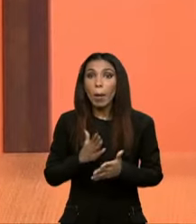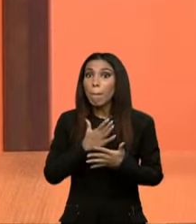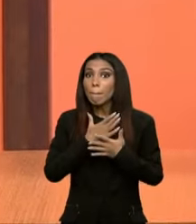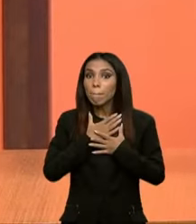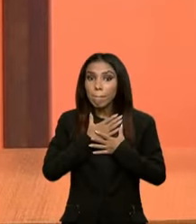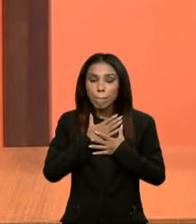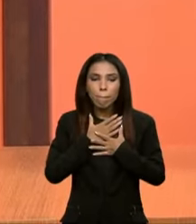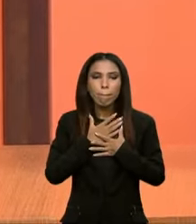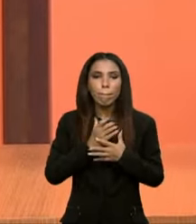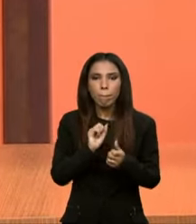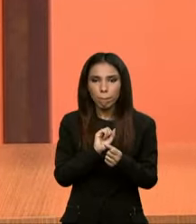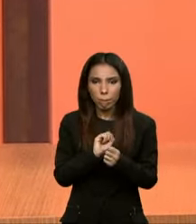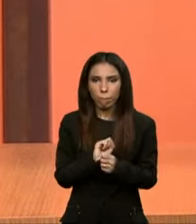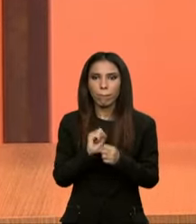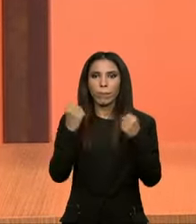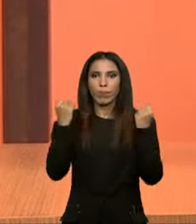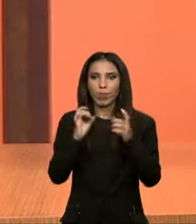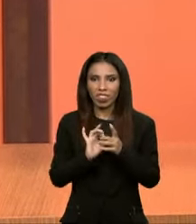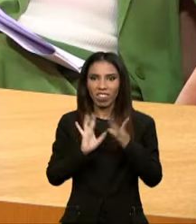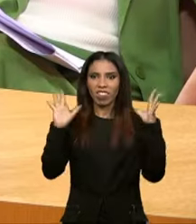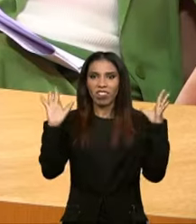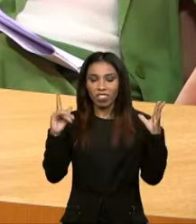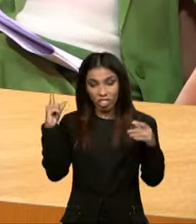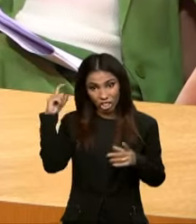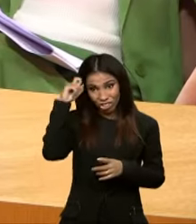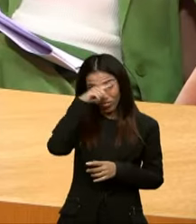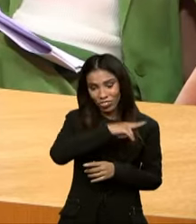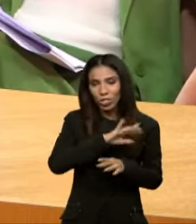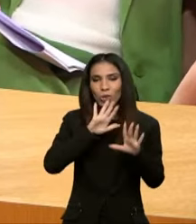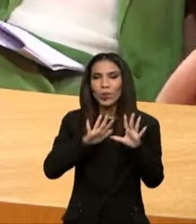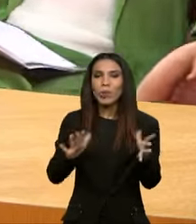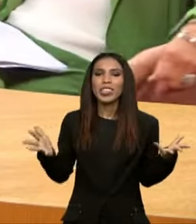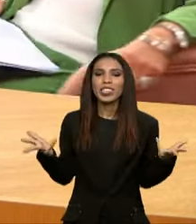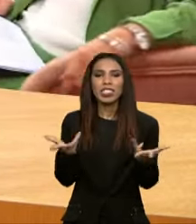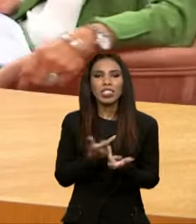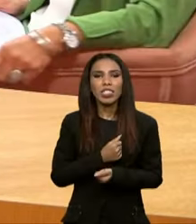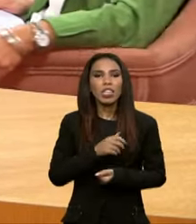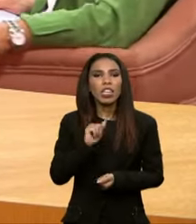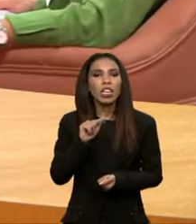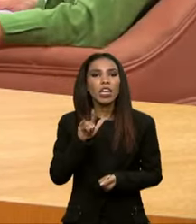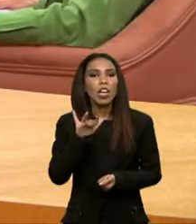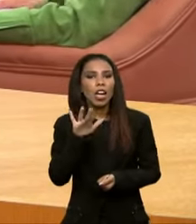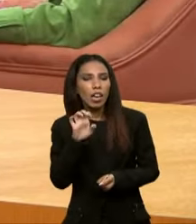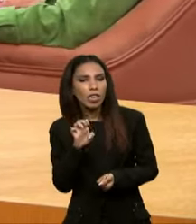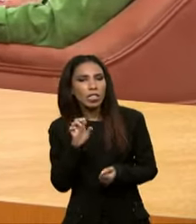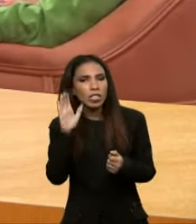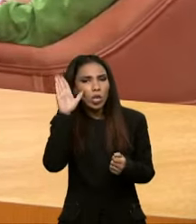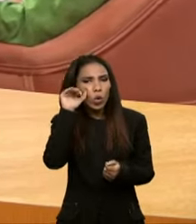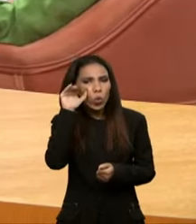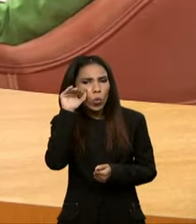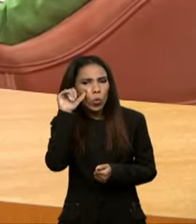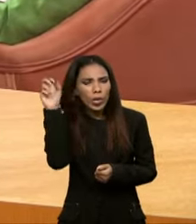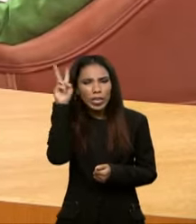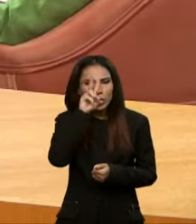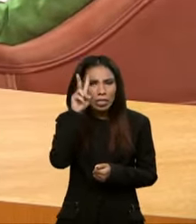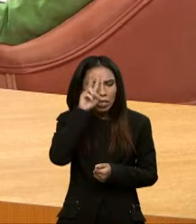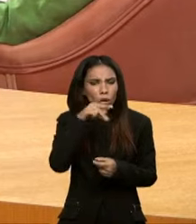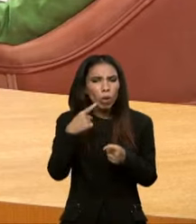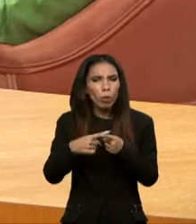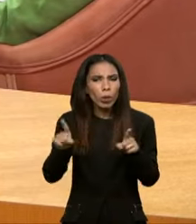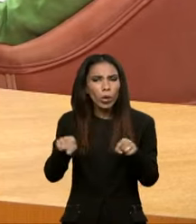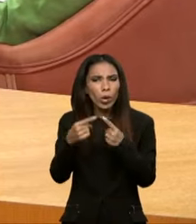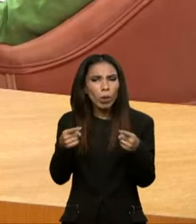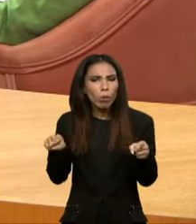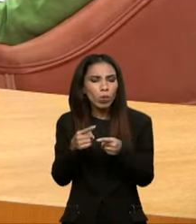foi totalmente libertador. E isso foi difícil. Imagino. Mas foi incrível. Ô, Alice, eu fiquei curioso da história. Porque a música é uma história que